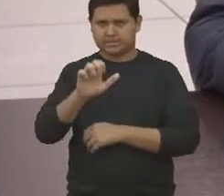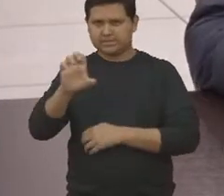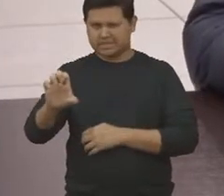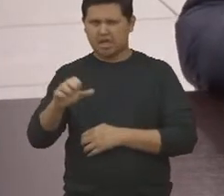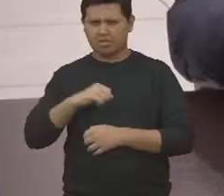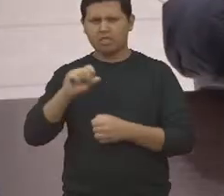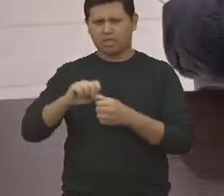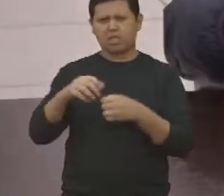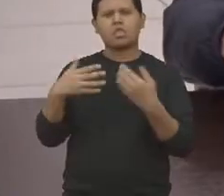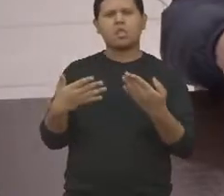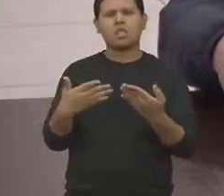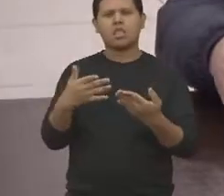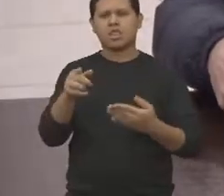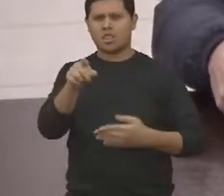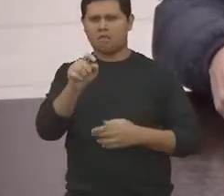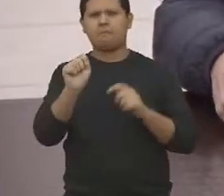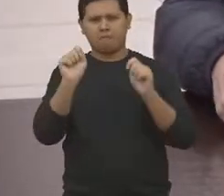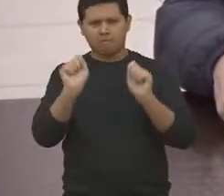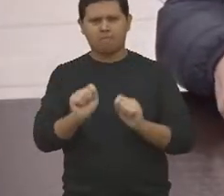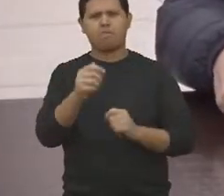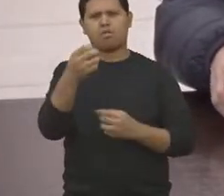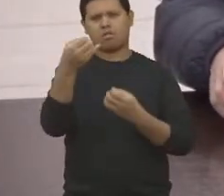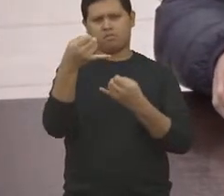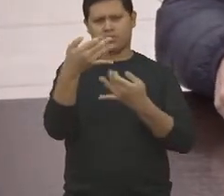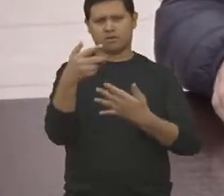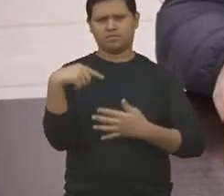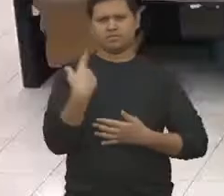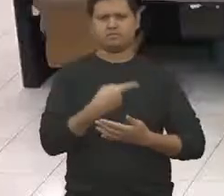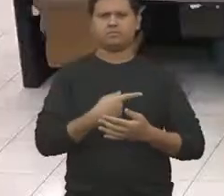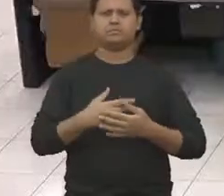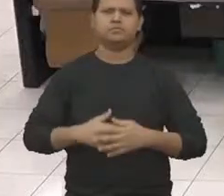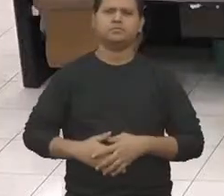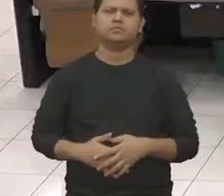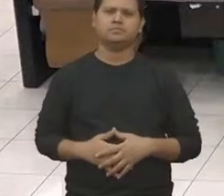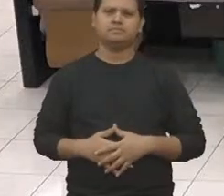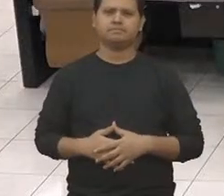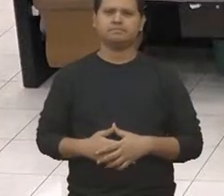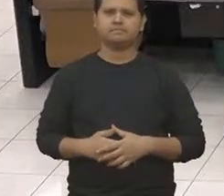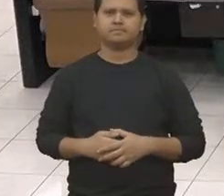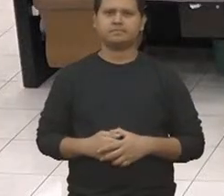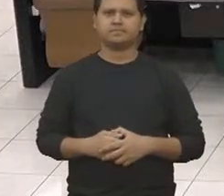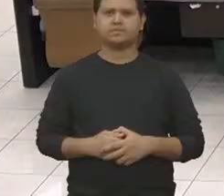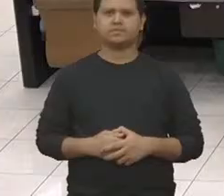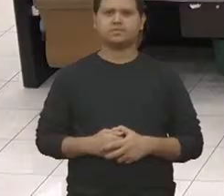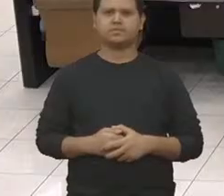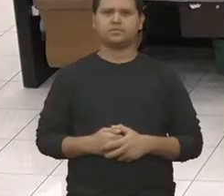que não. Você poderia esclarecer, por favor?